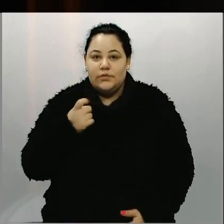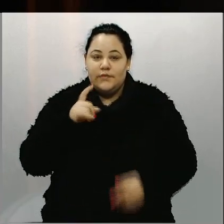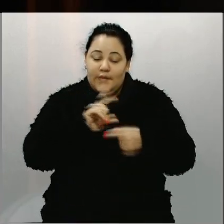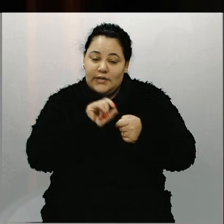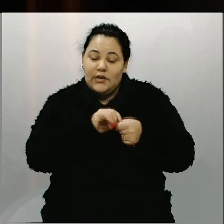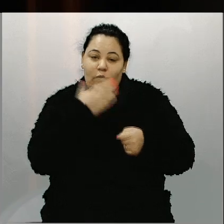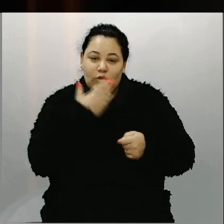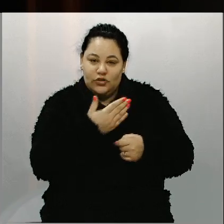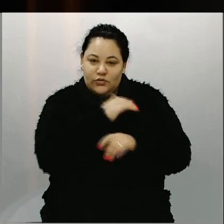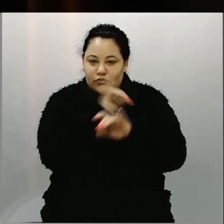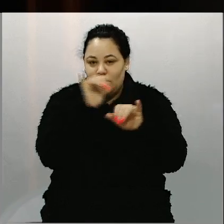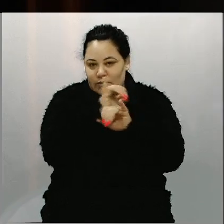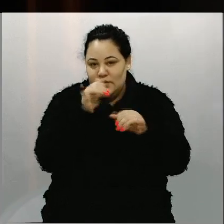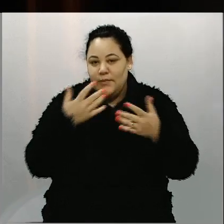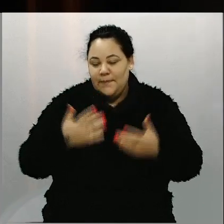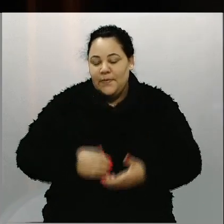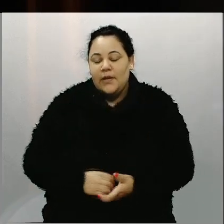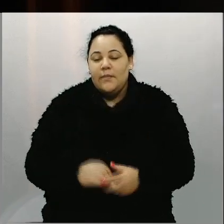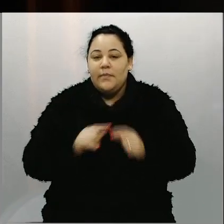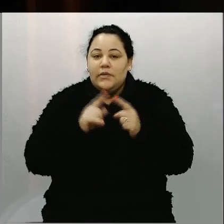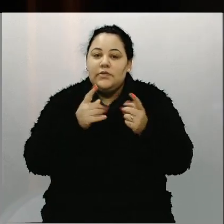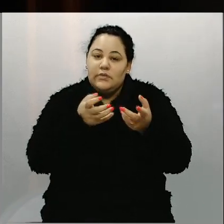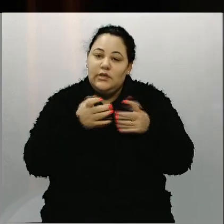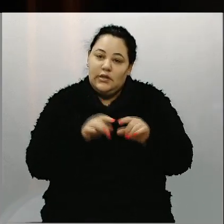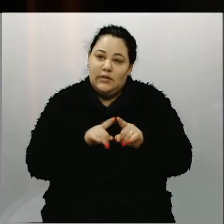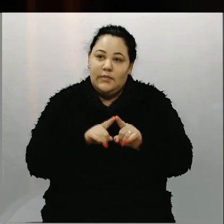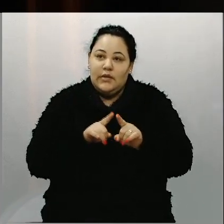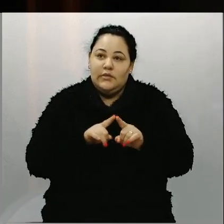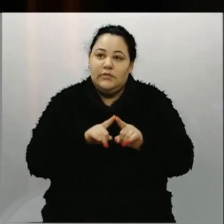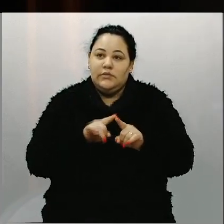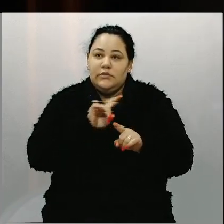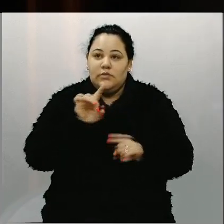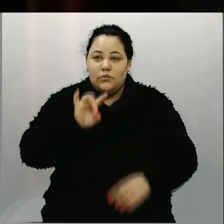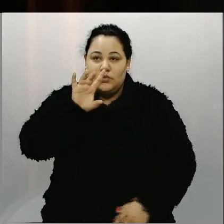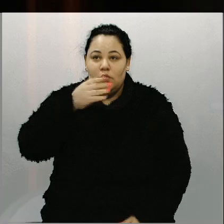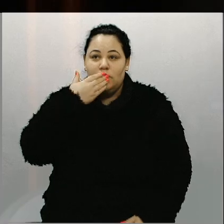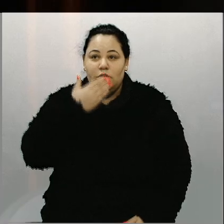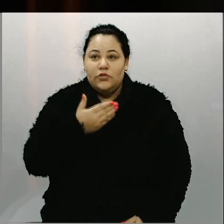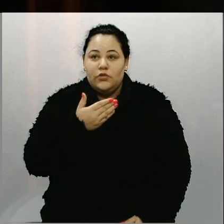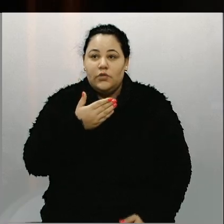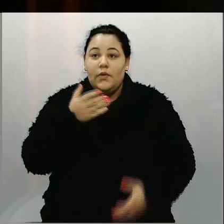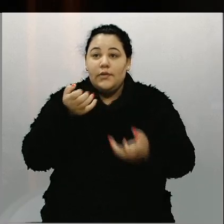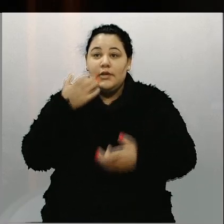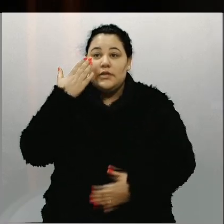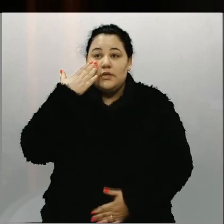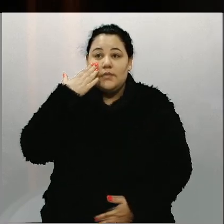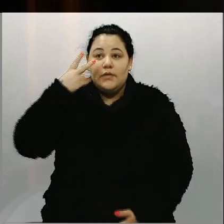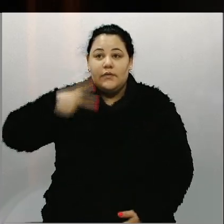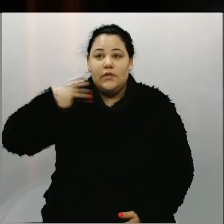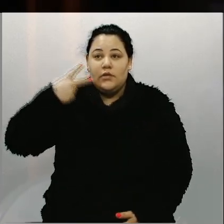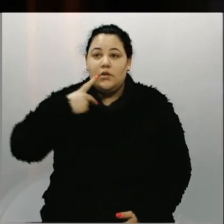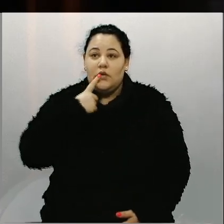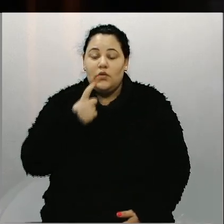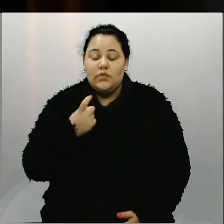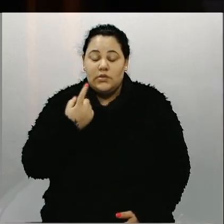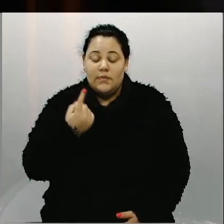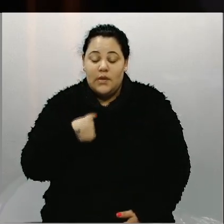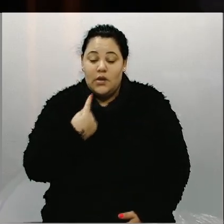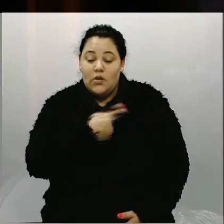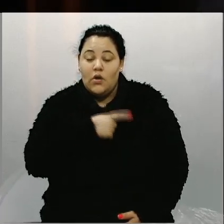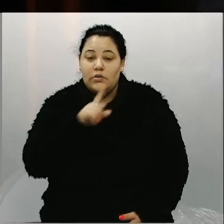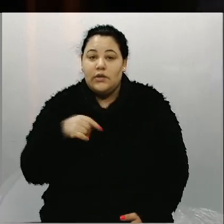informação. Mas eu gostaria de, além desse pedido de informação, eu gostaria de saber, vereadora Rose, para nós, era